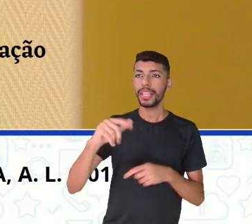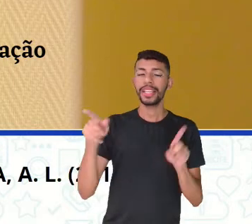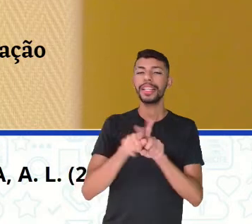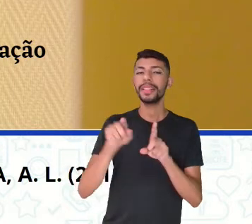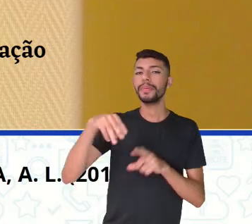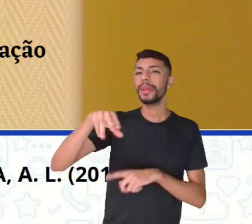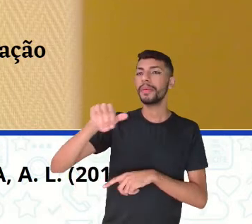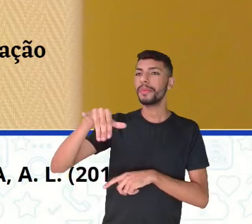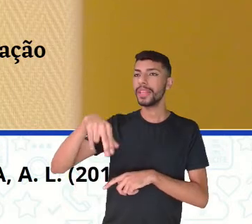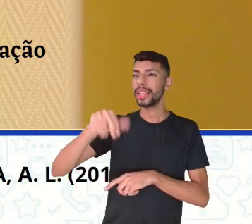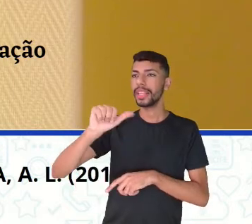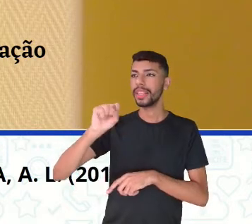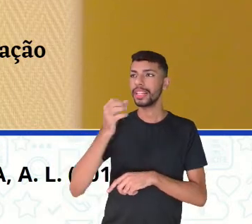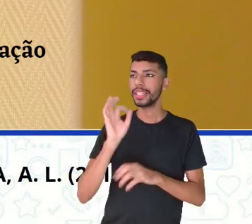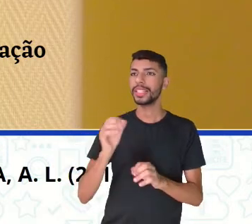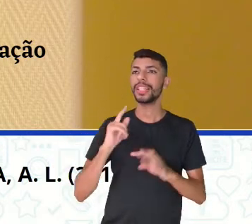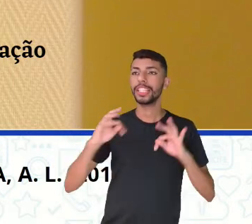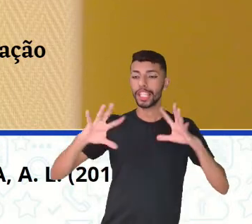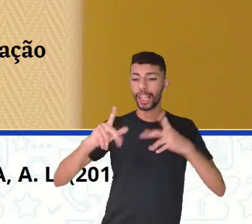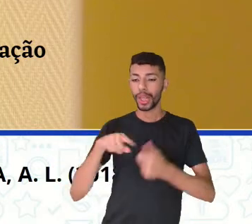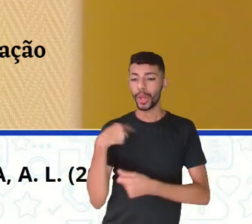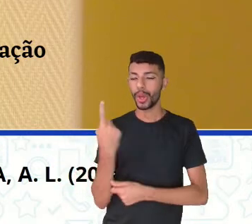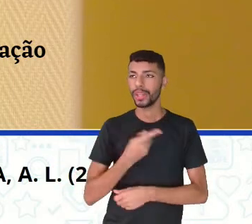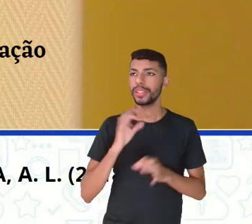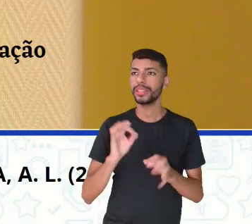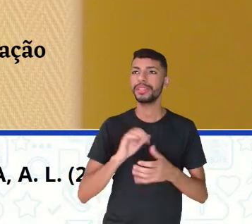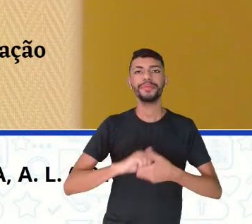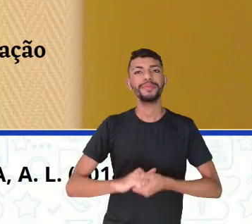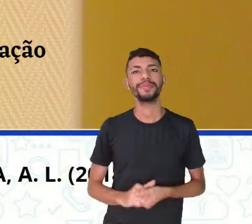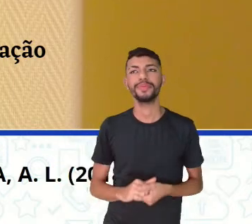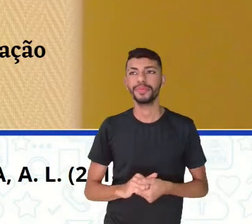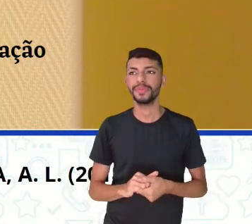Gerais, né? Minas de todos, Minas Gerais, que era do